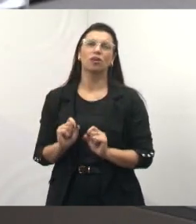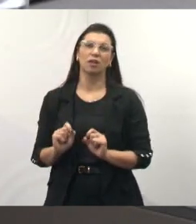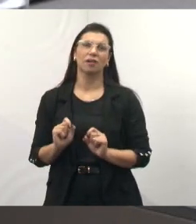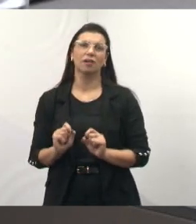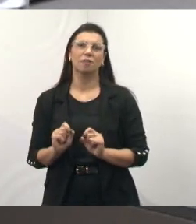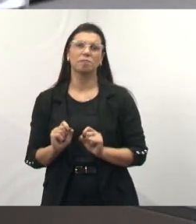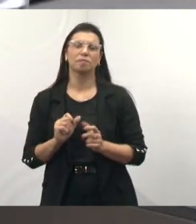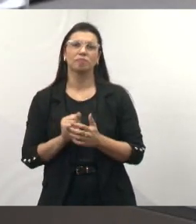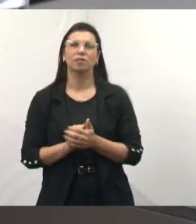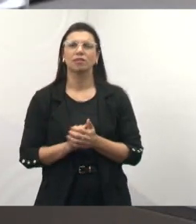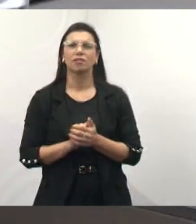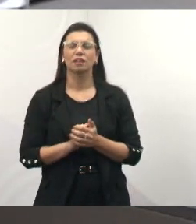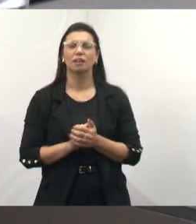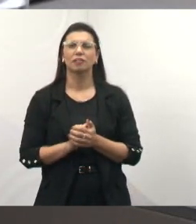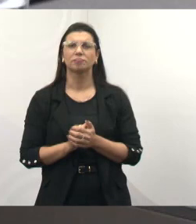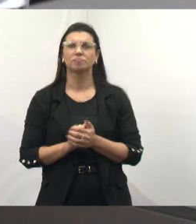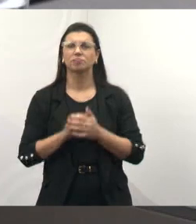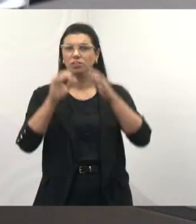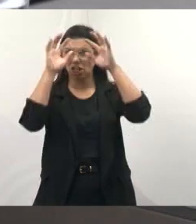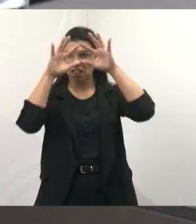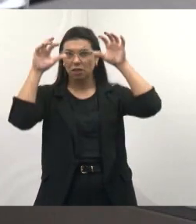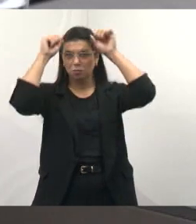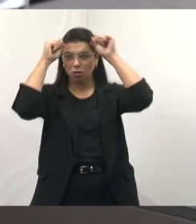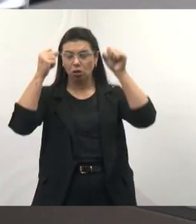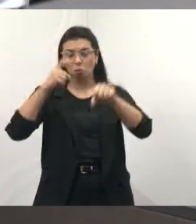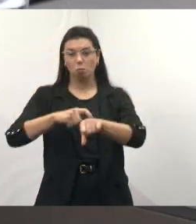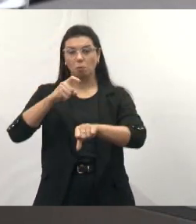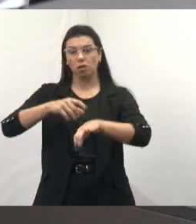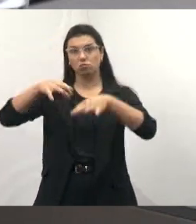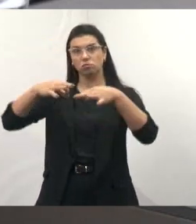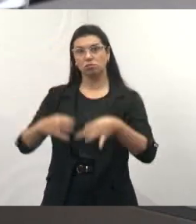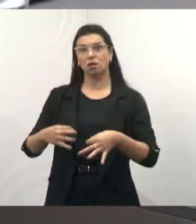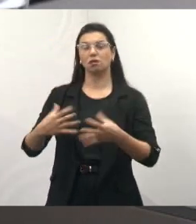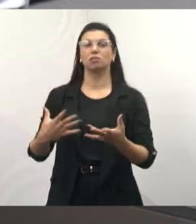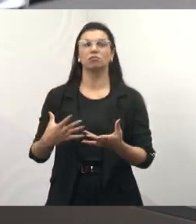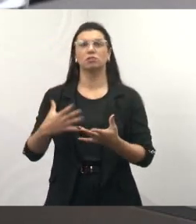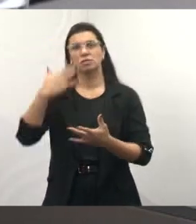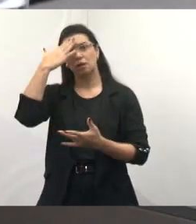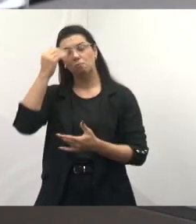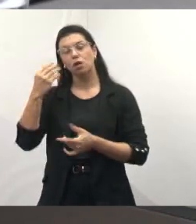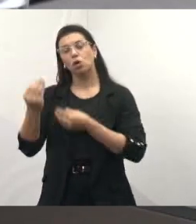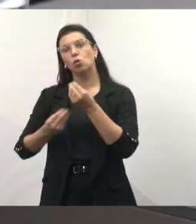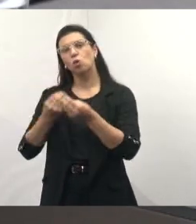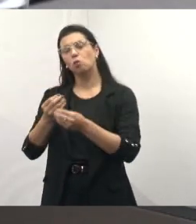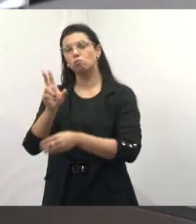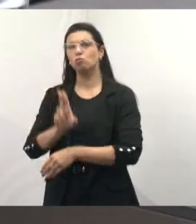de tribunais, para que, no momento certo, fosse decidido com o que faria com esse investimento.